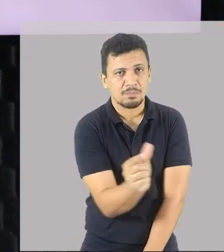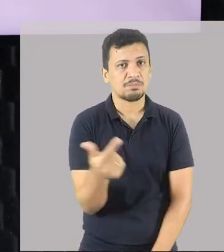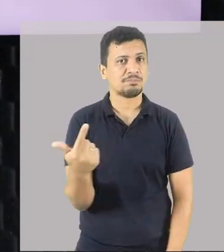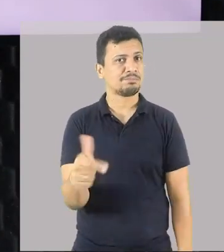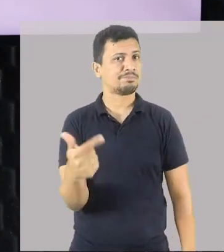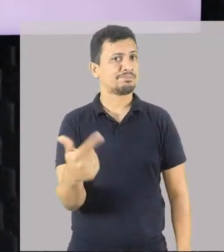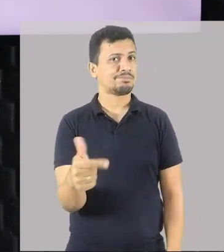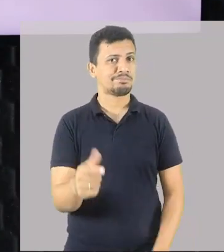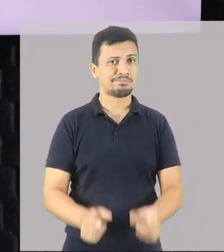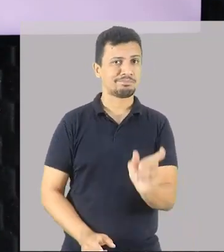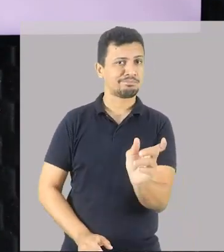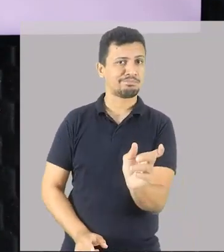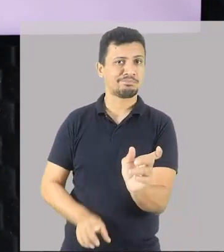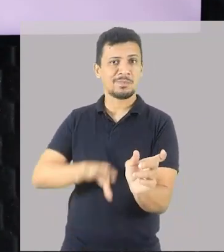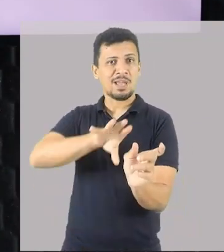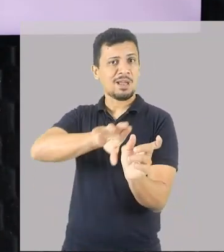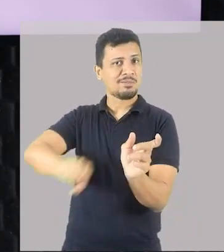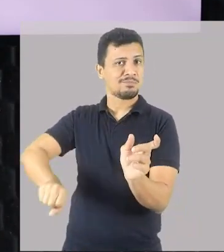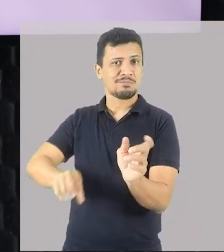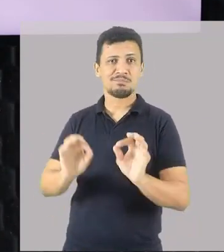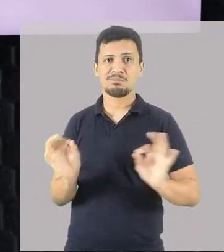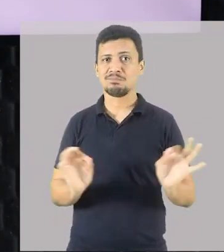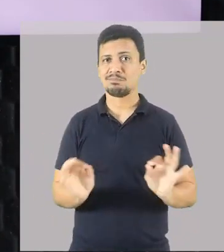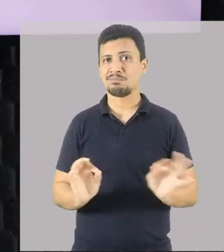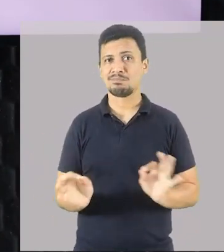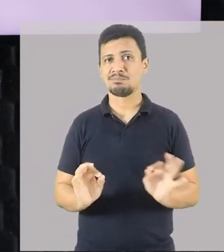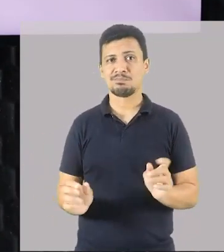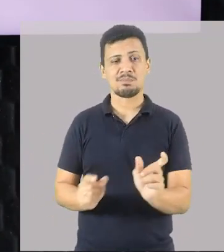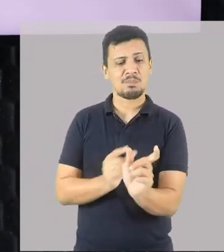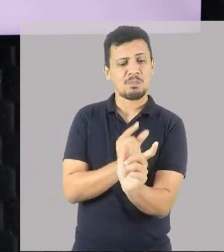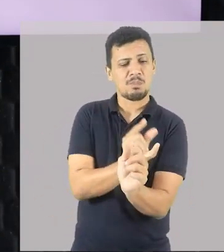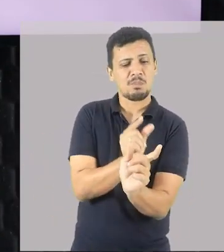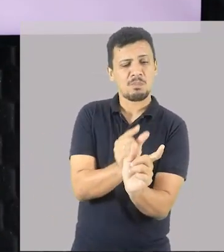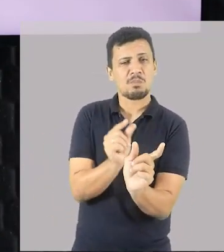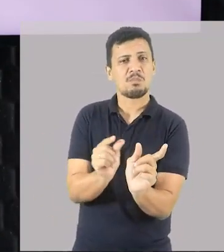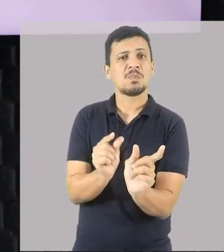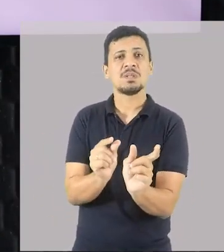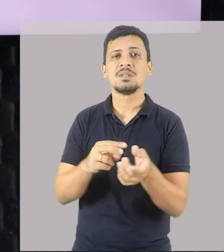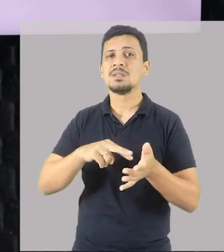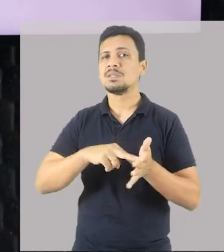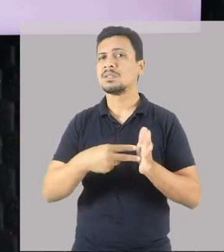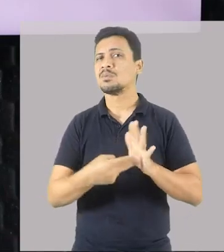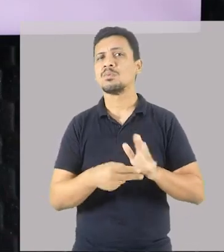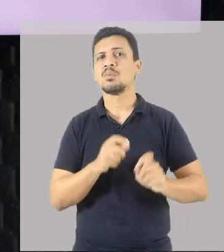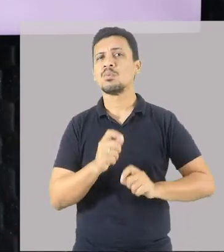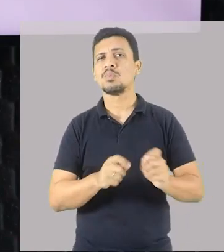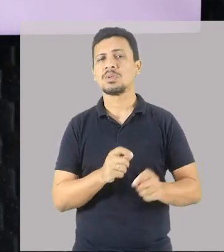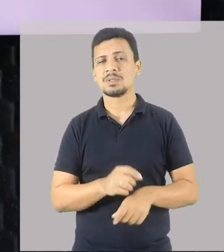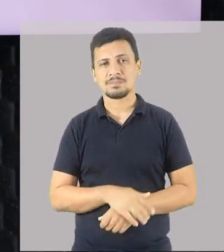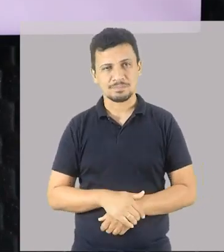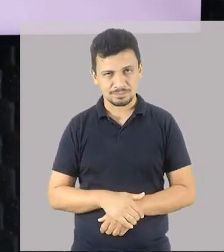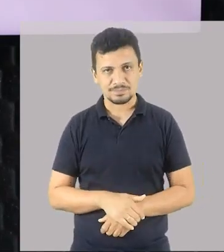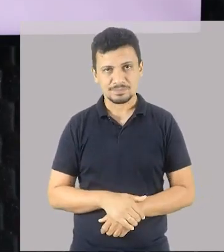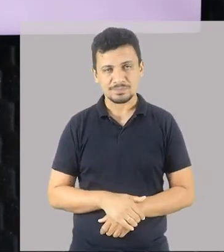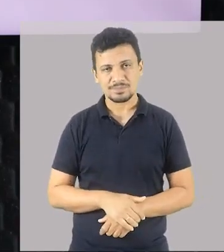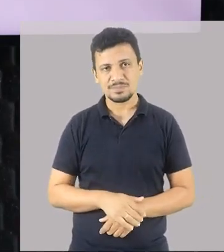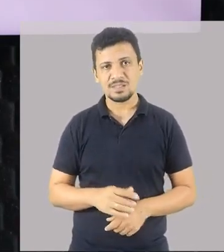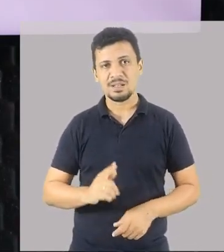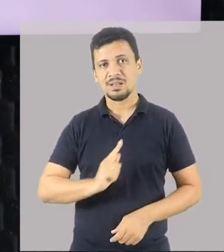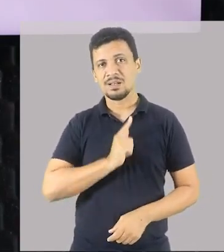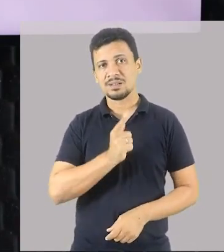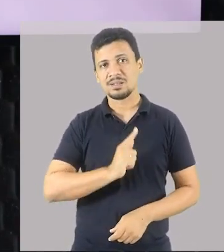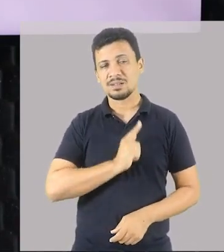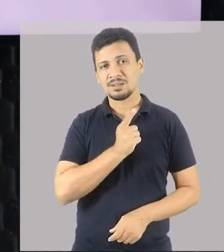acrescenta fixo e nem retira nenhum fonema, como na regressiva. Você simplesmente muda a classe gramatical das